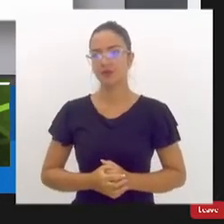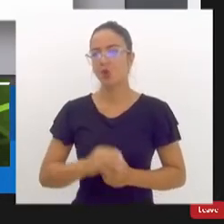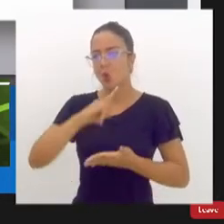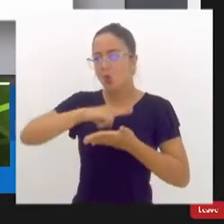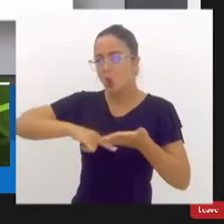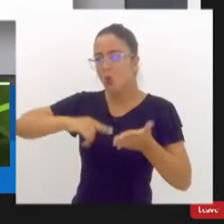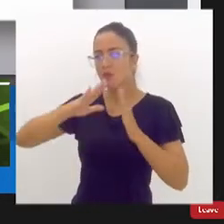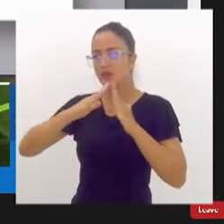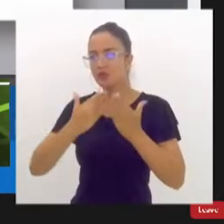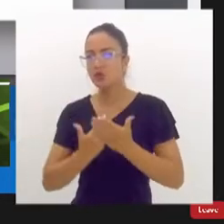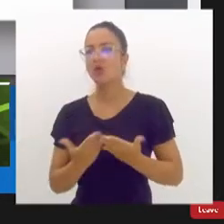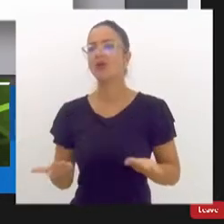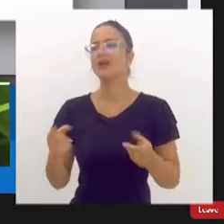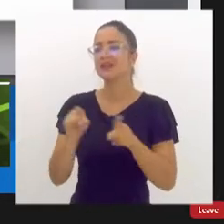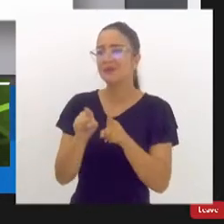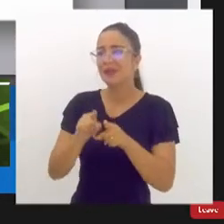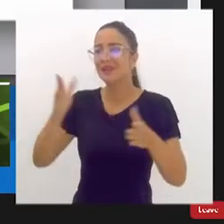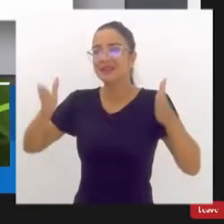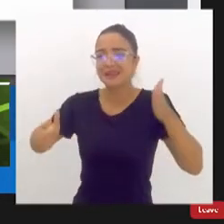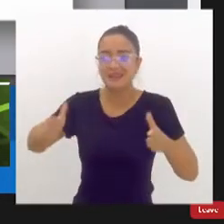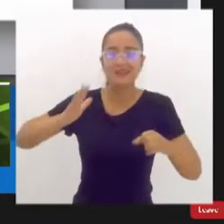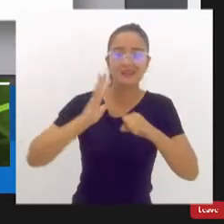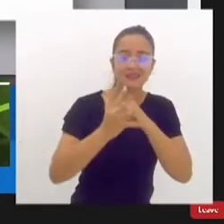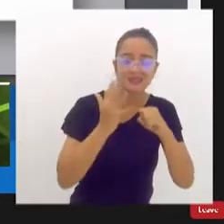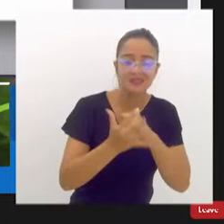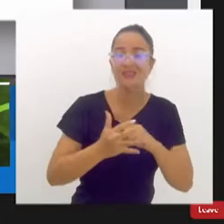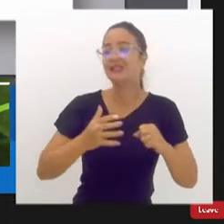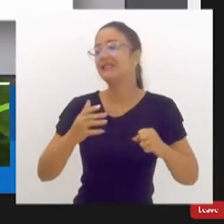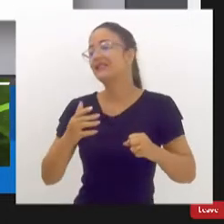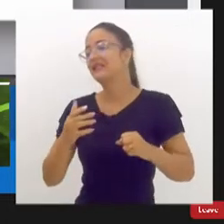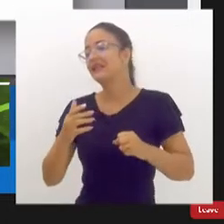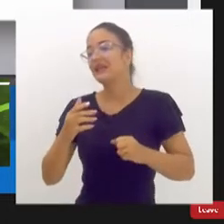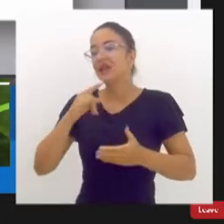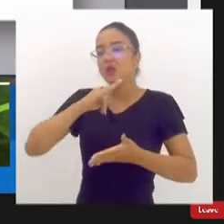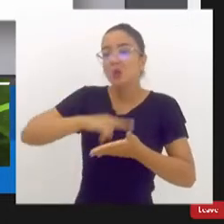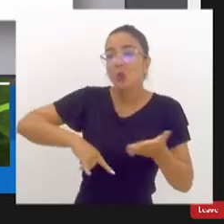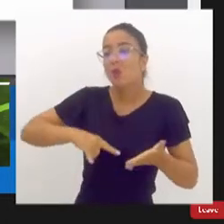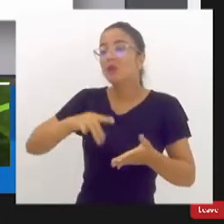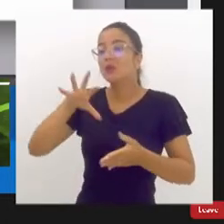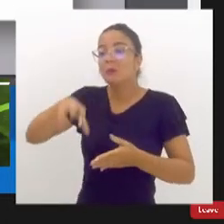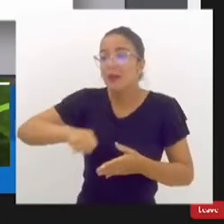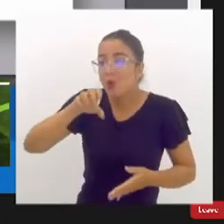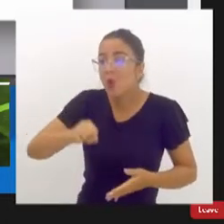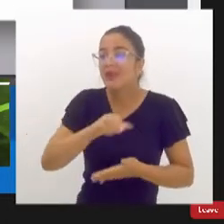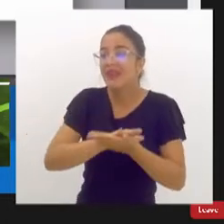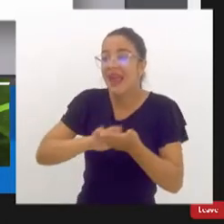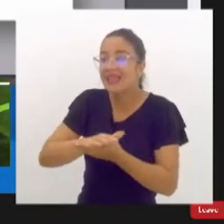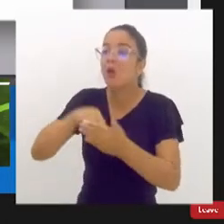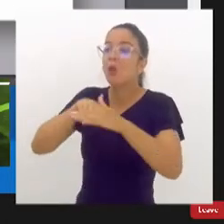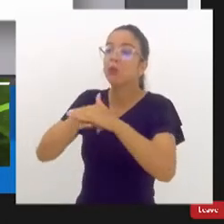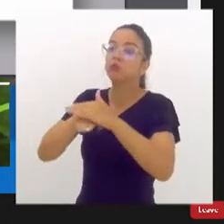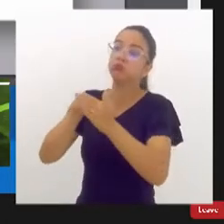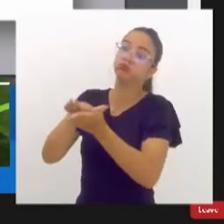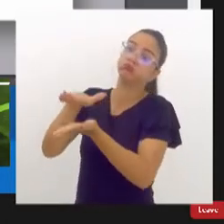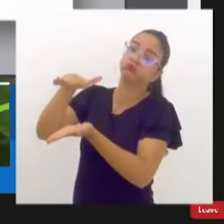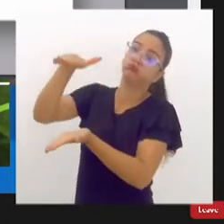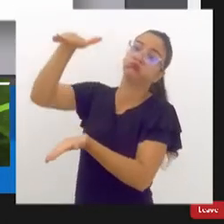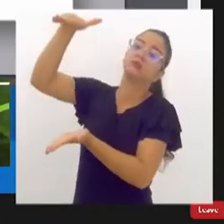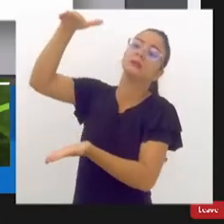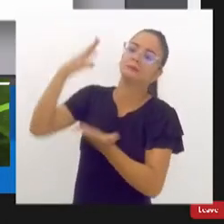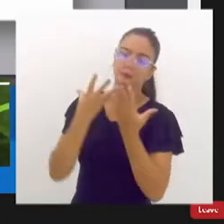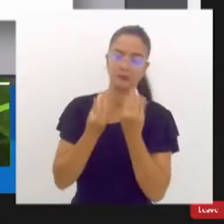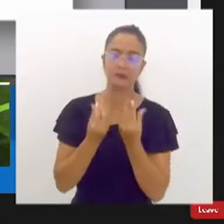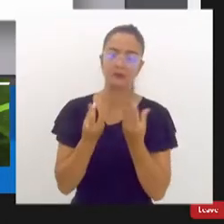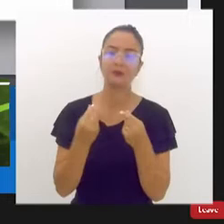acúmulo de documentação escolar que os alunos tiveram a necessidade e não retiraram nesses dois anos, o que necessitou do conselho